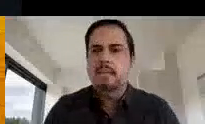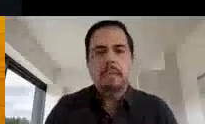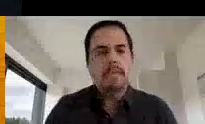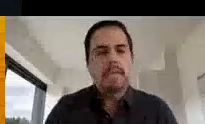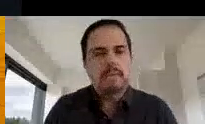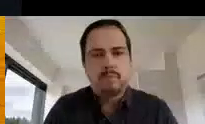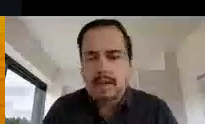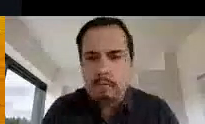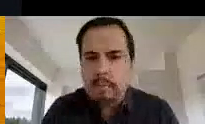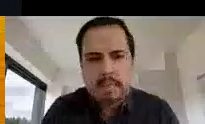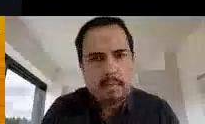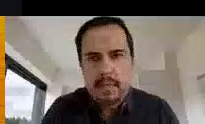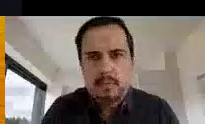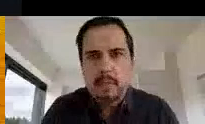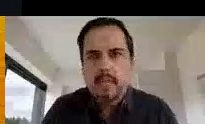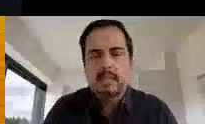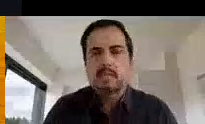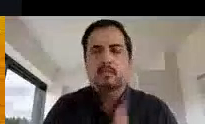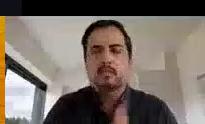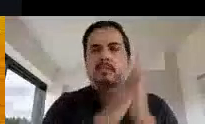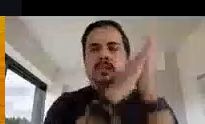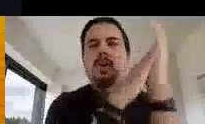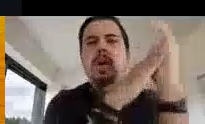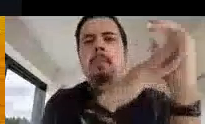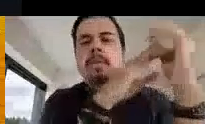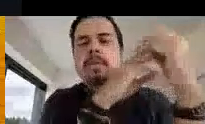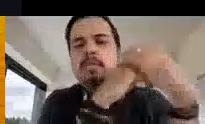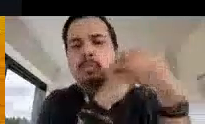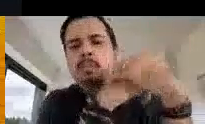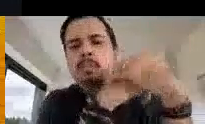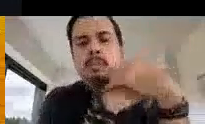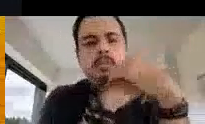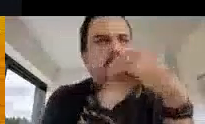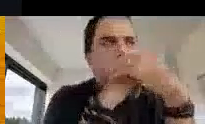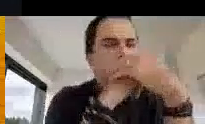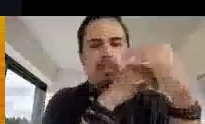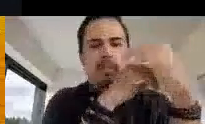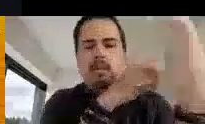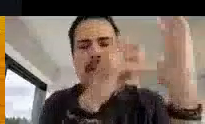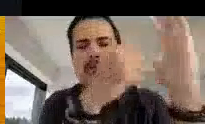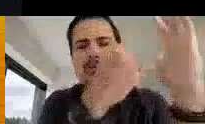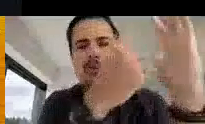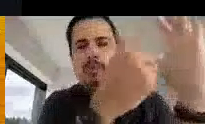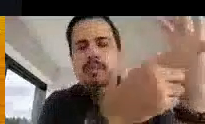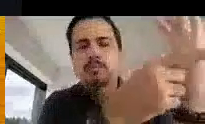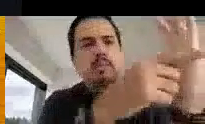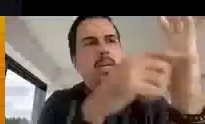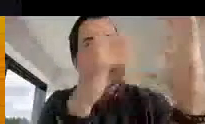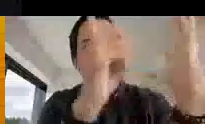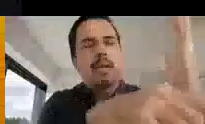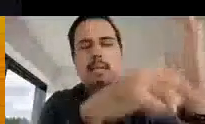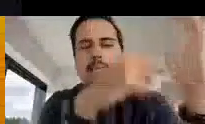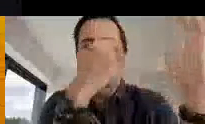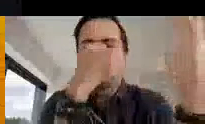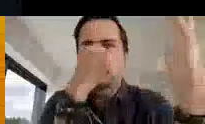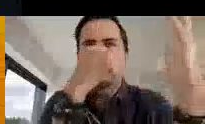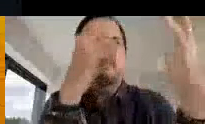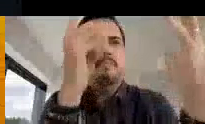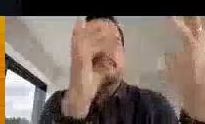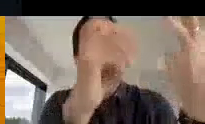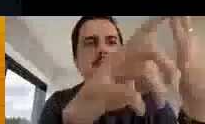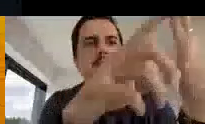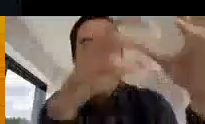online, também é completamente parte da transformação digital. Presencialmente menos, você trabalhar ali os cinco sentidos, você